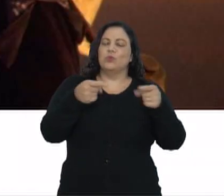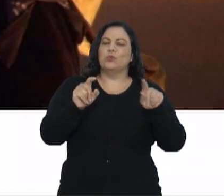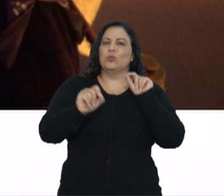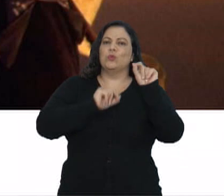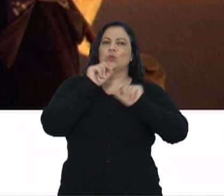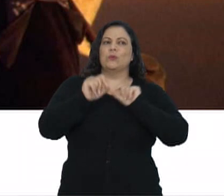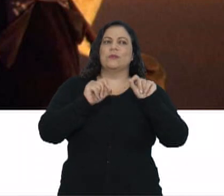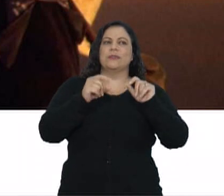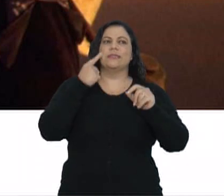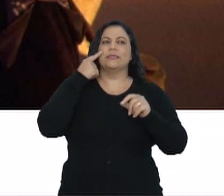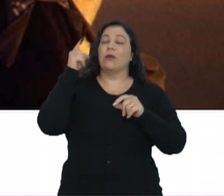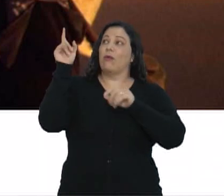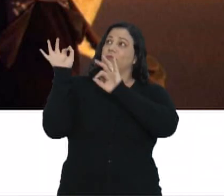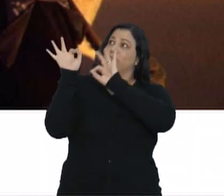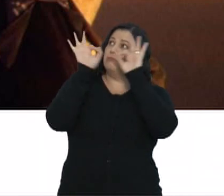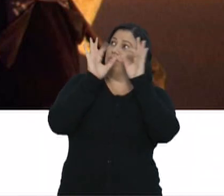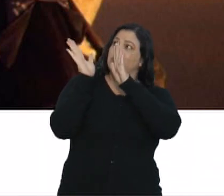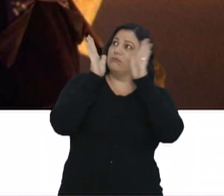estamos falando, ó.